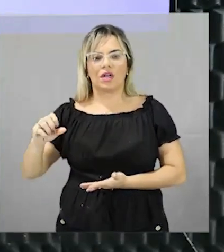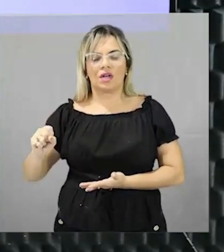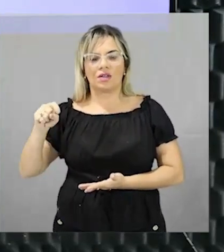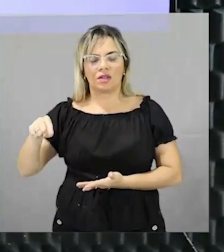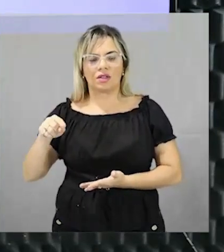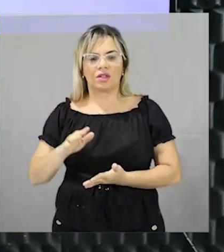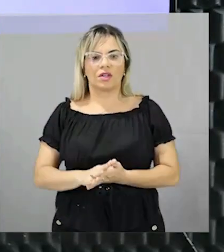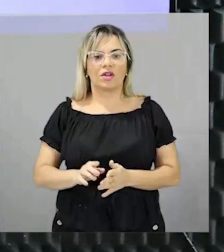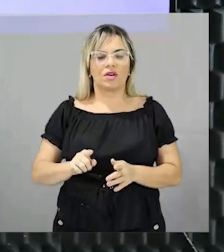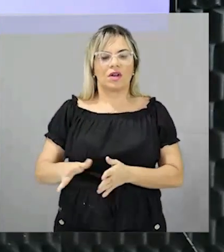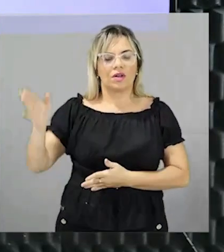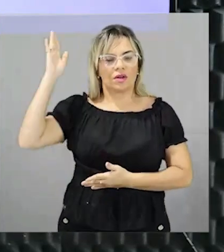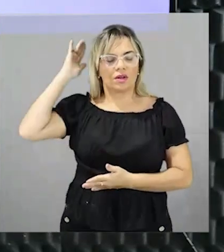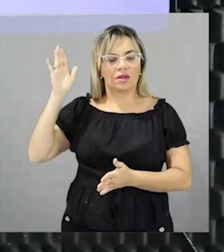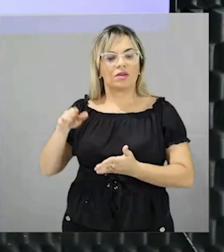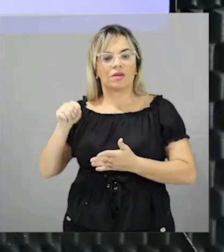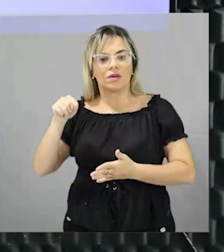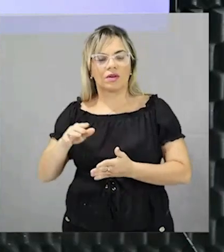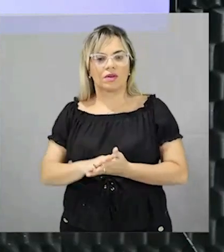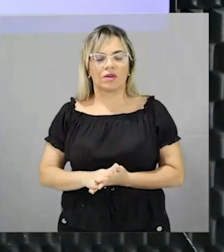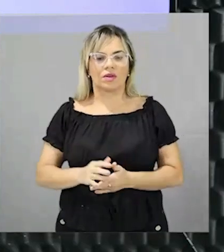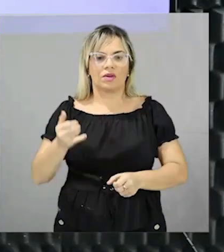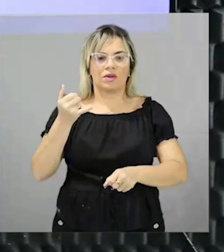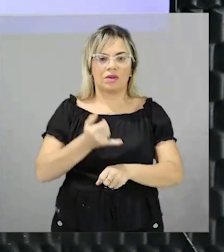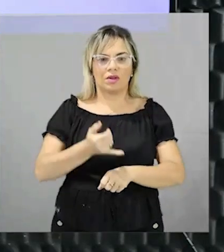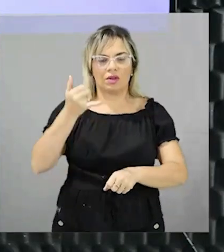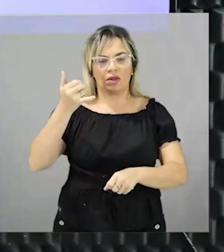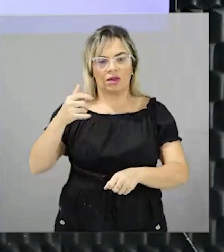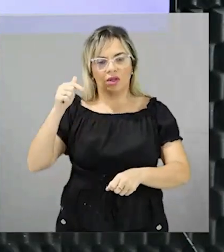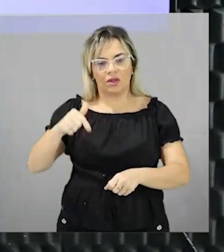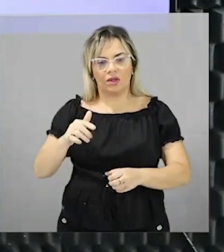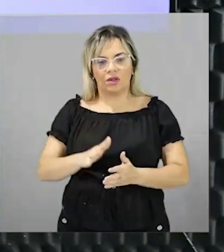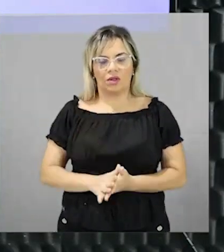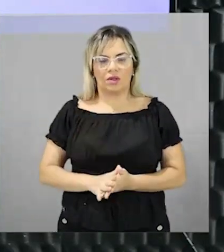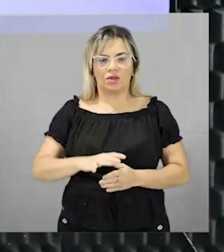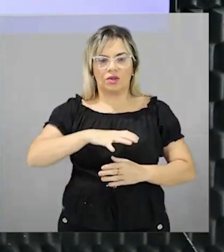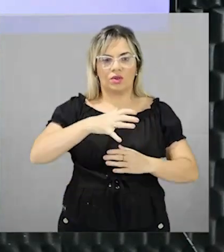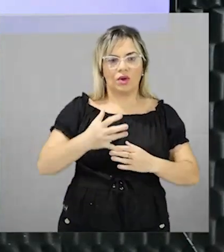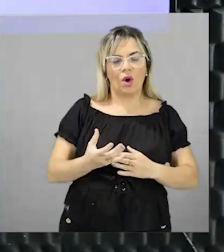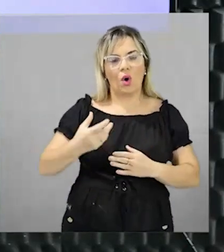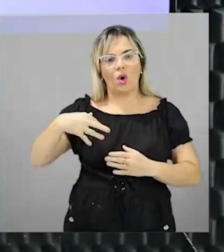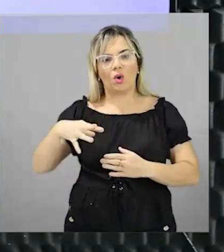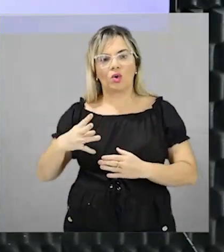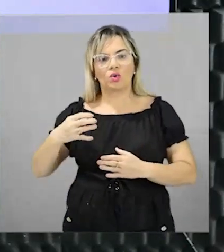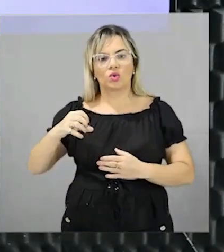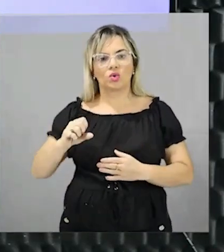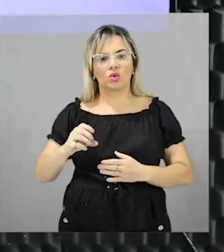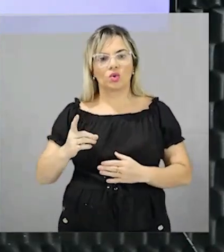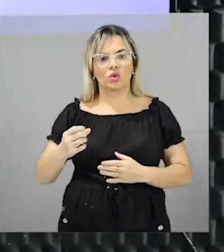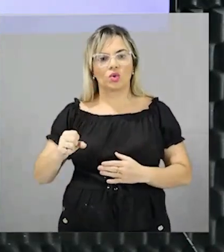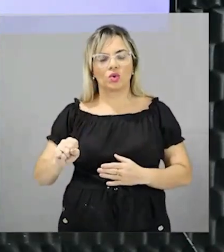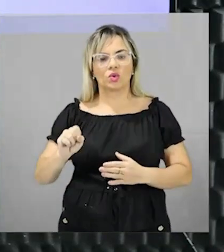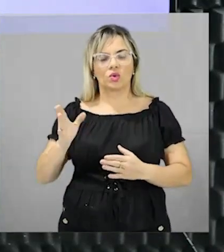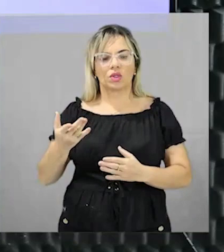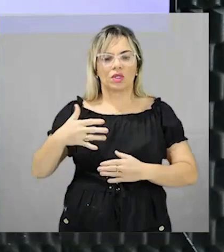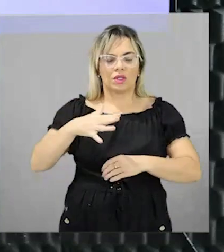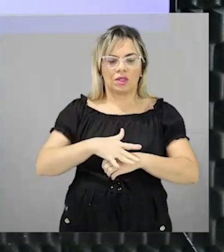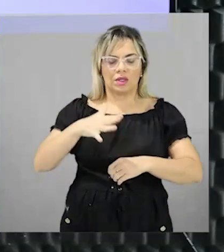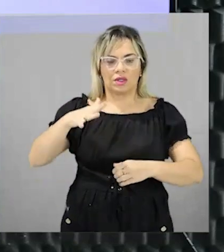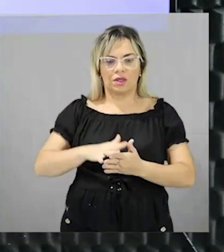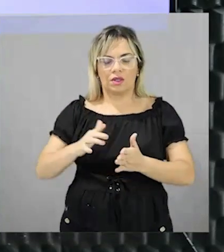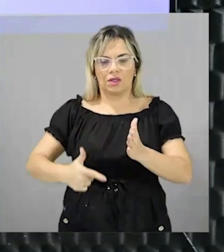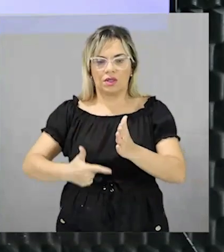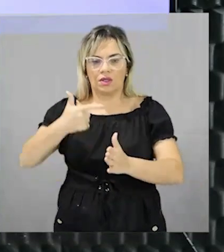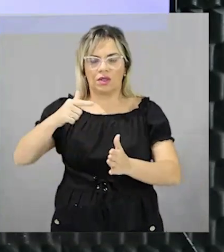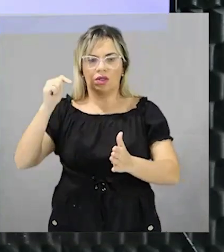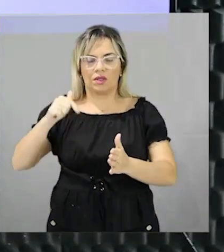que estrutura geológica ali eu estou falando? Eu estou falando de um escudo cristalino. Fechou? Segunda estrutura geológica. Essa é até fácil de entender, mais